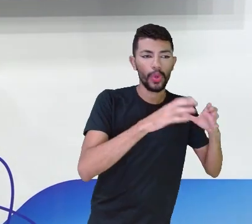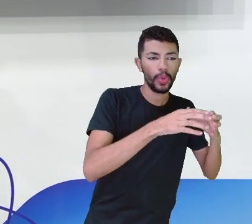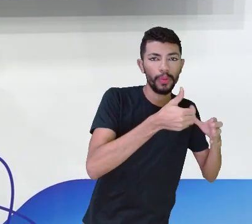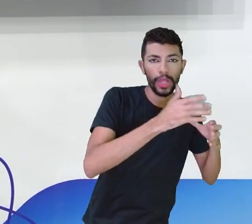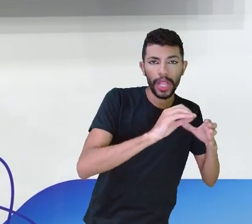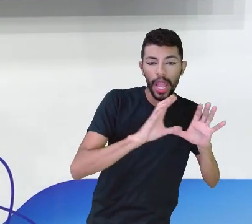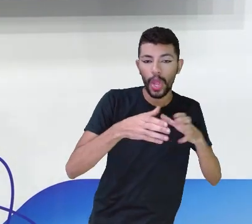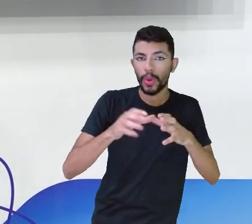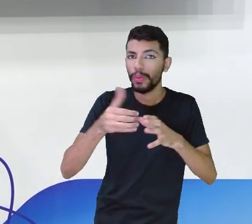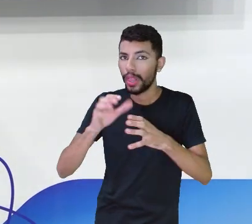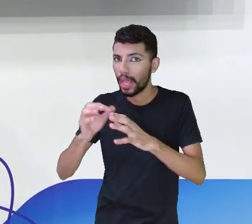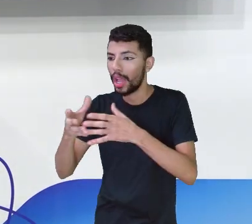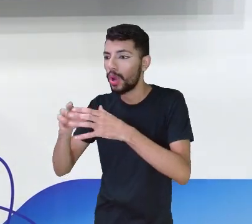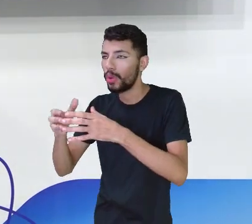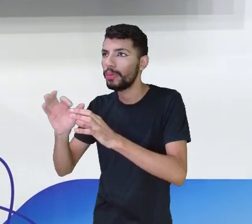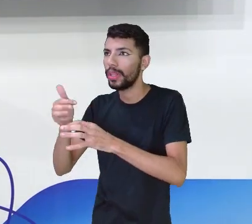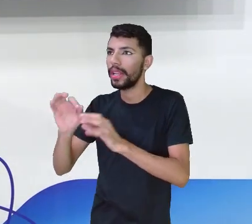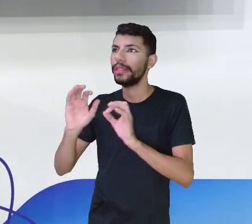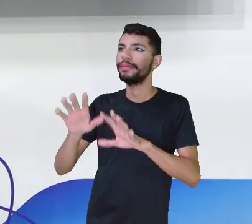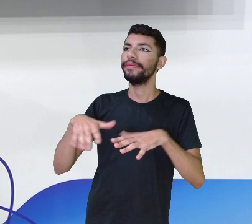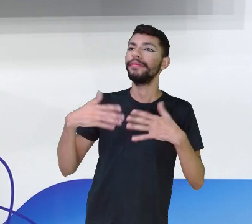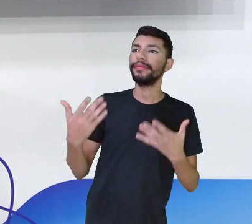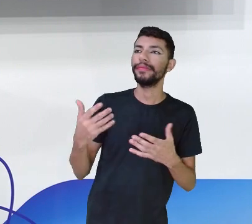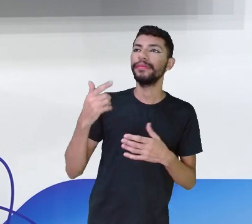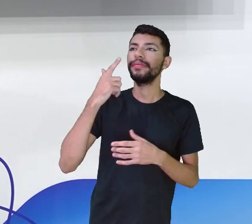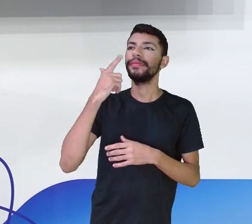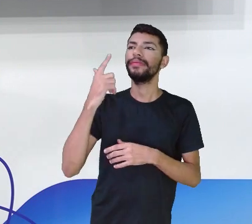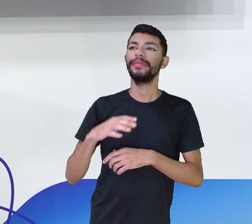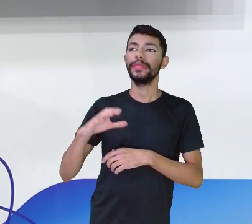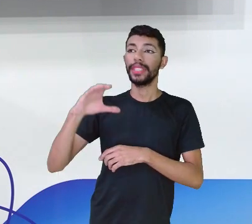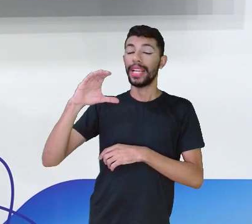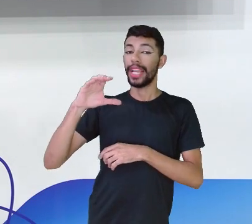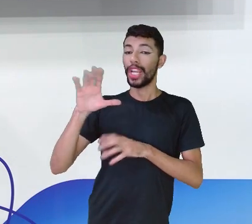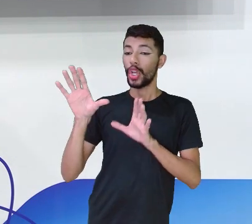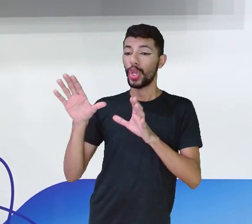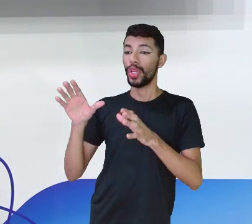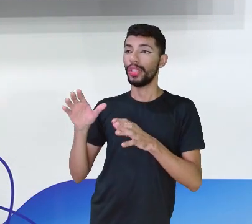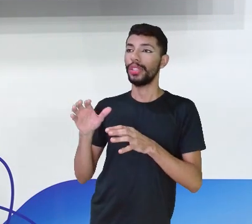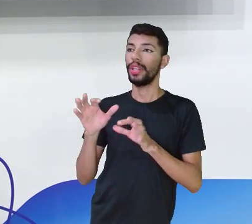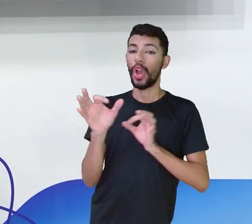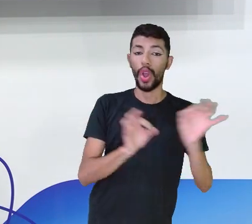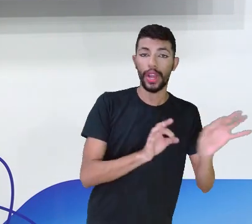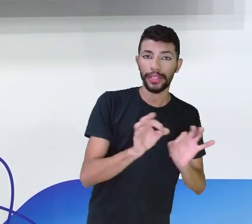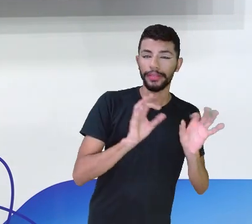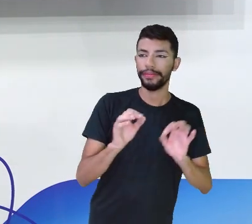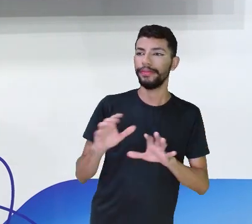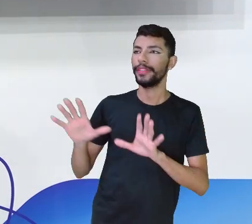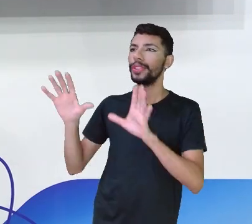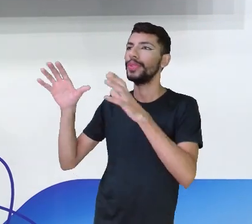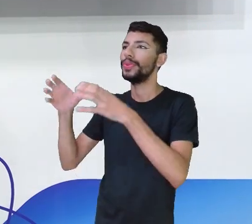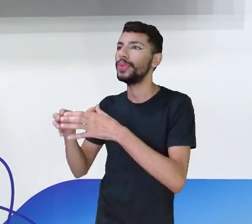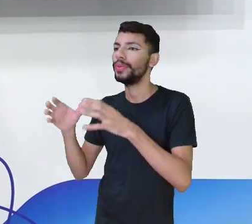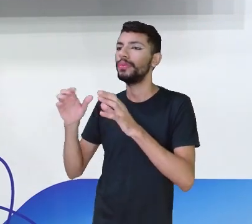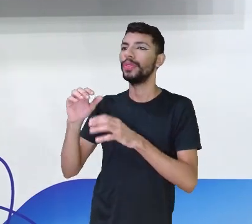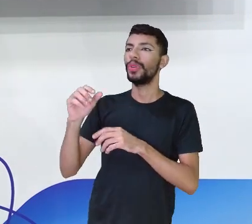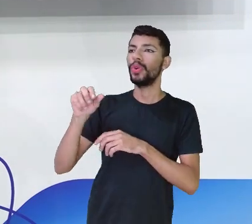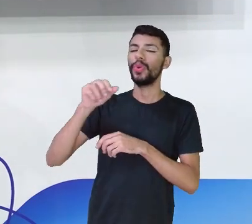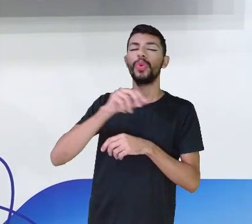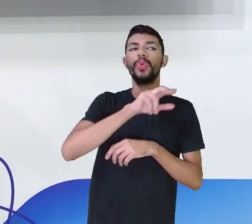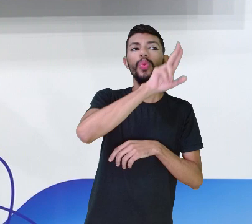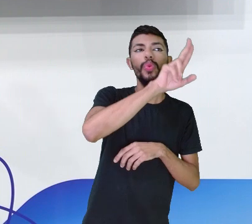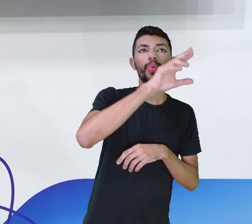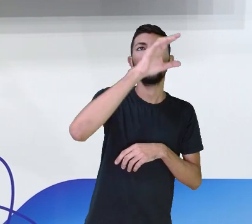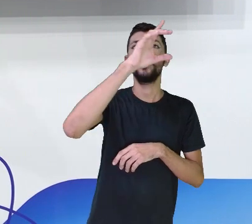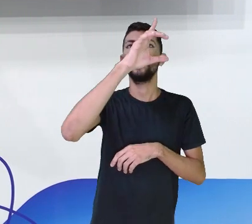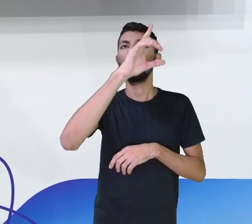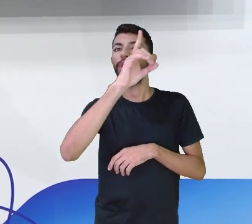classe muda a cada unidade, dezena e centena. Unidade, dezena, centena, uma